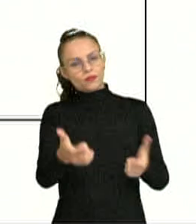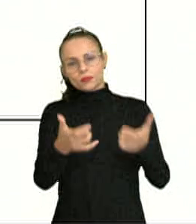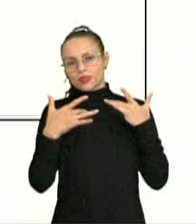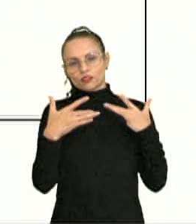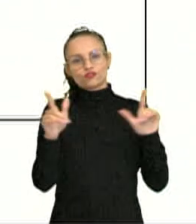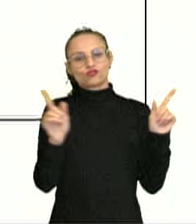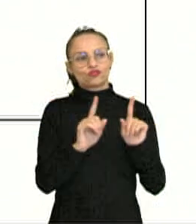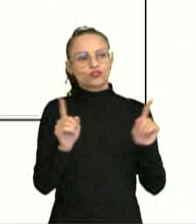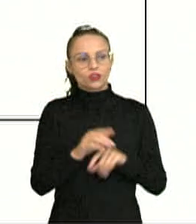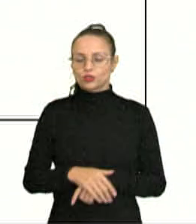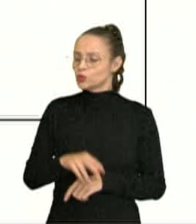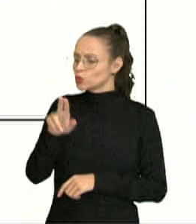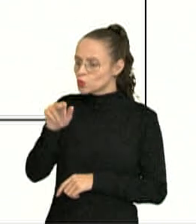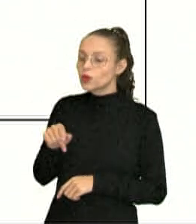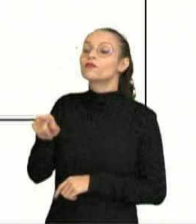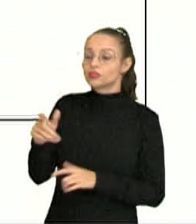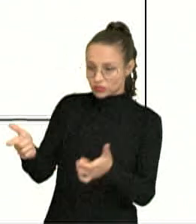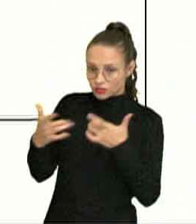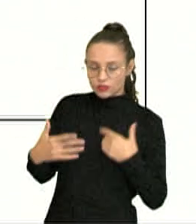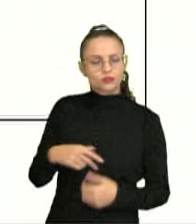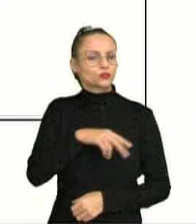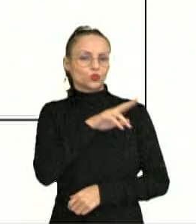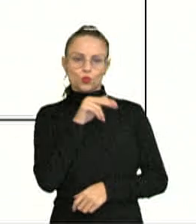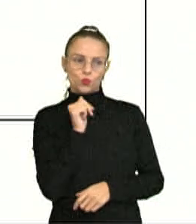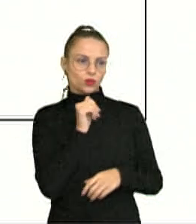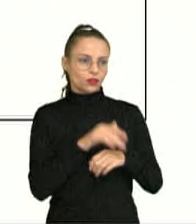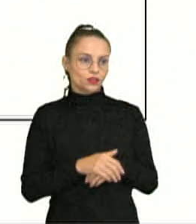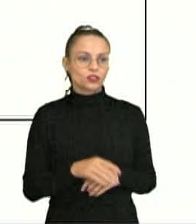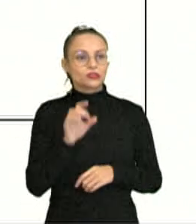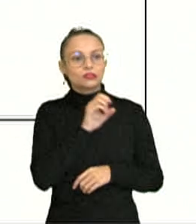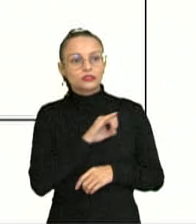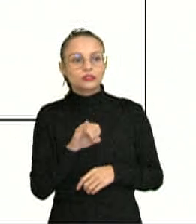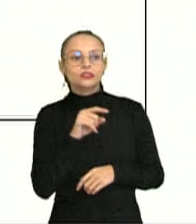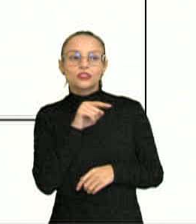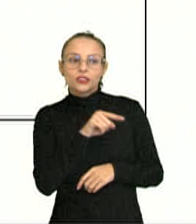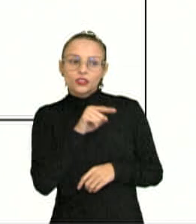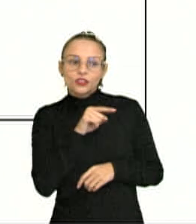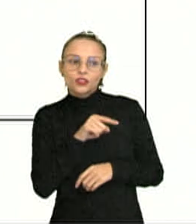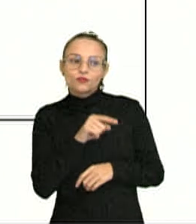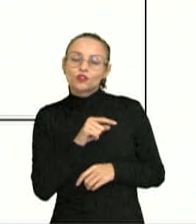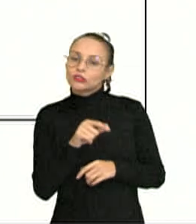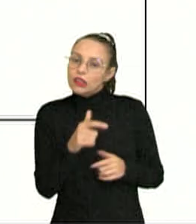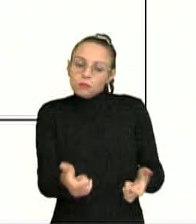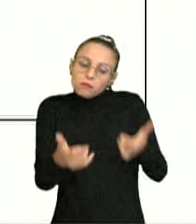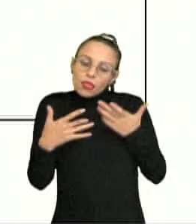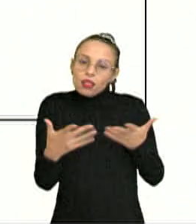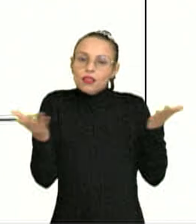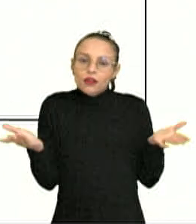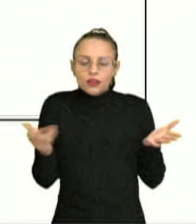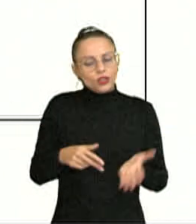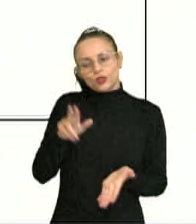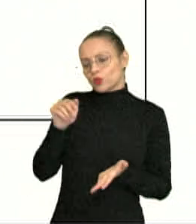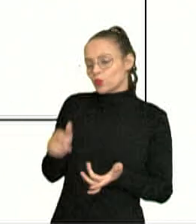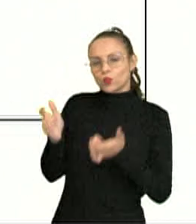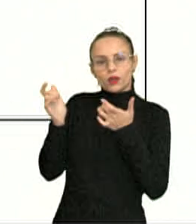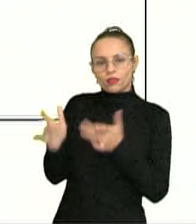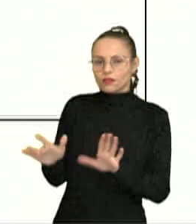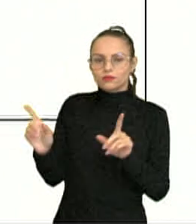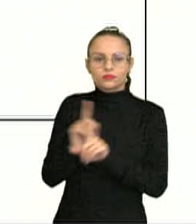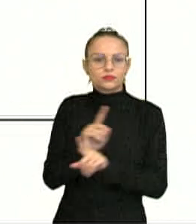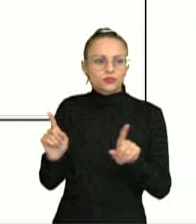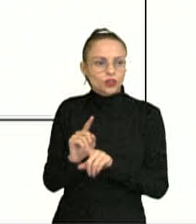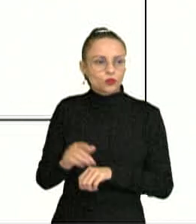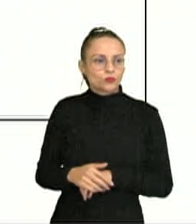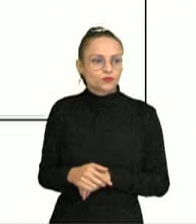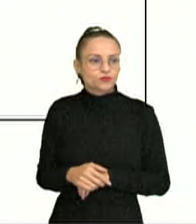deixar. Nunca. E tu? Nunca. Só se tu deixar de ser meu Tião. Nunca vou deixar de ser.